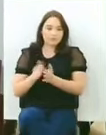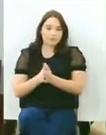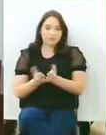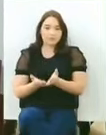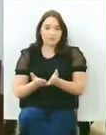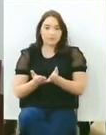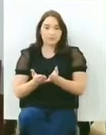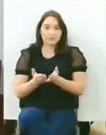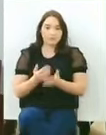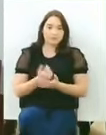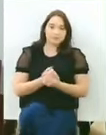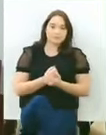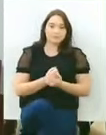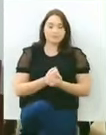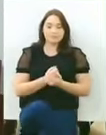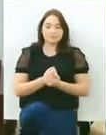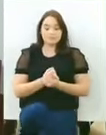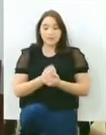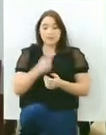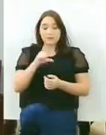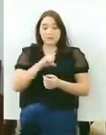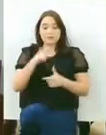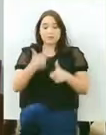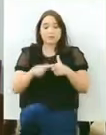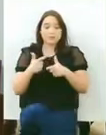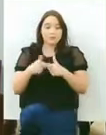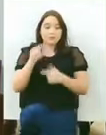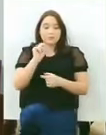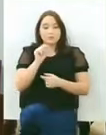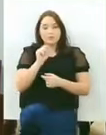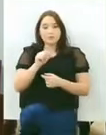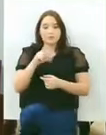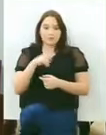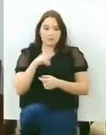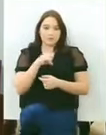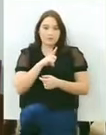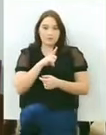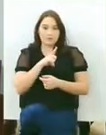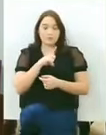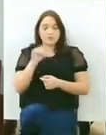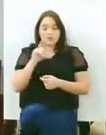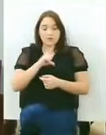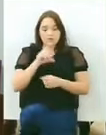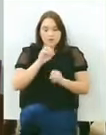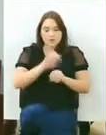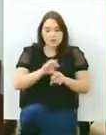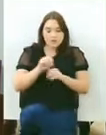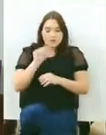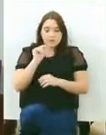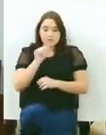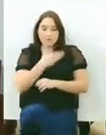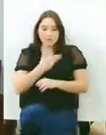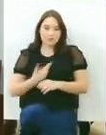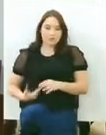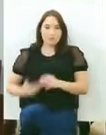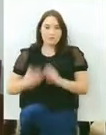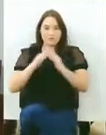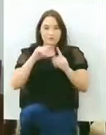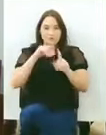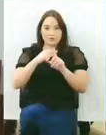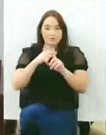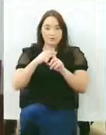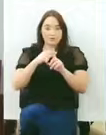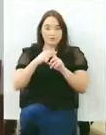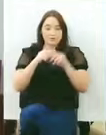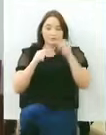bíblicas sobre essa questão. Um problema que nós enfrentamos quando temos de ensinar sobre o governo da